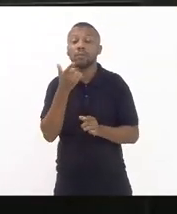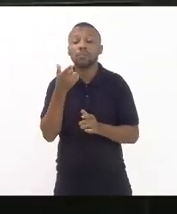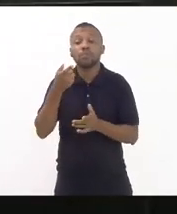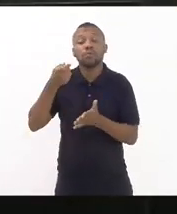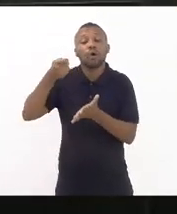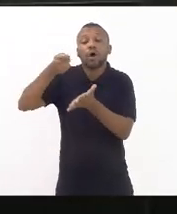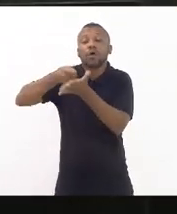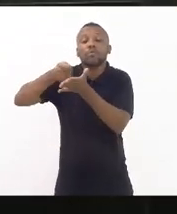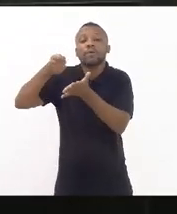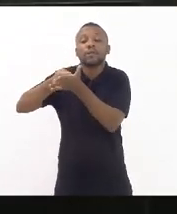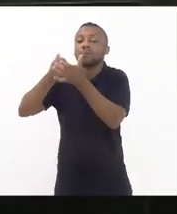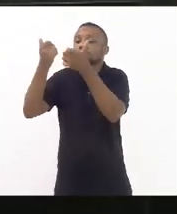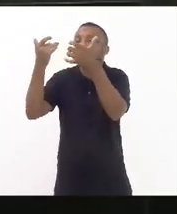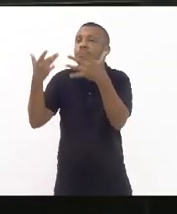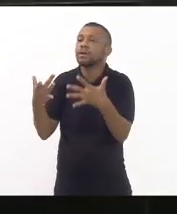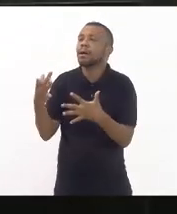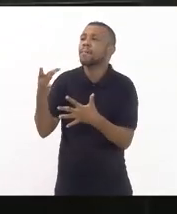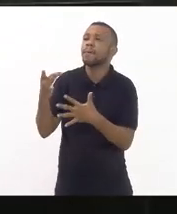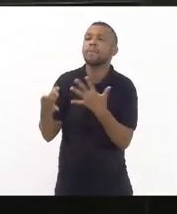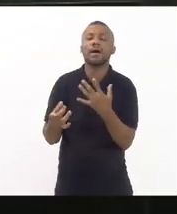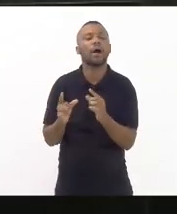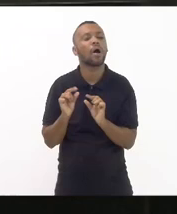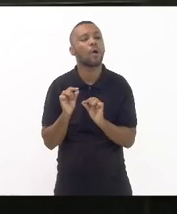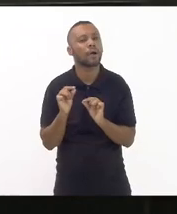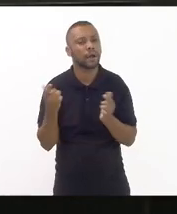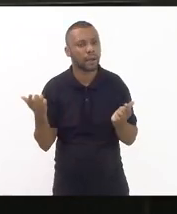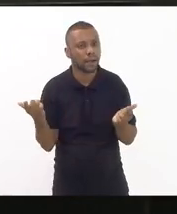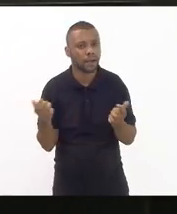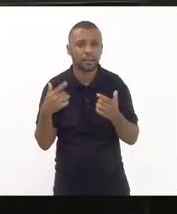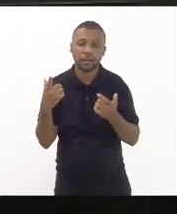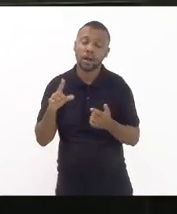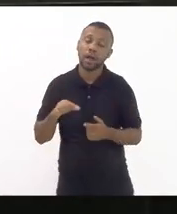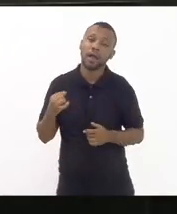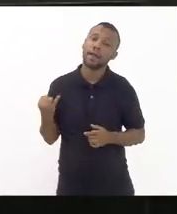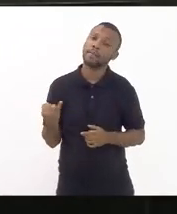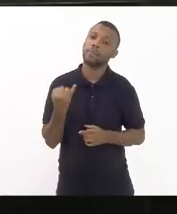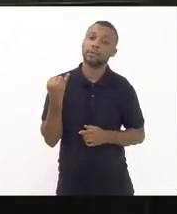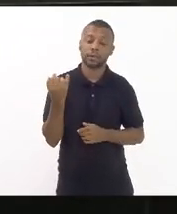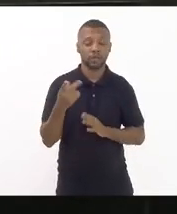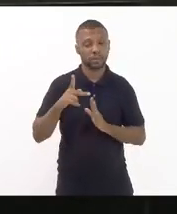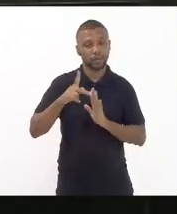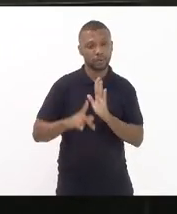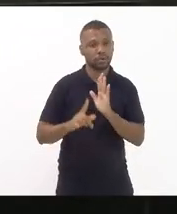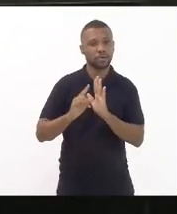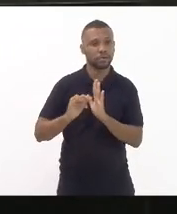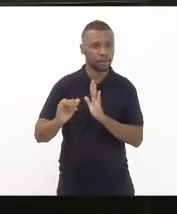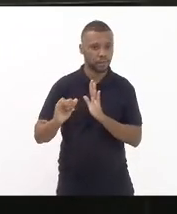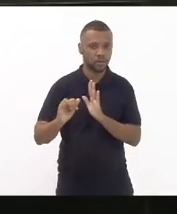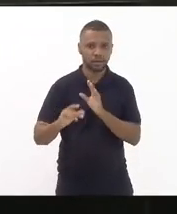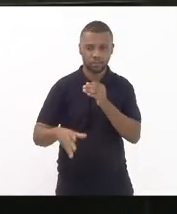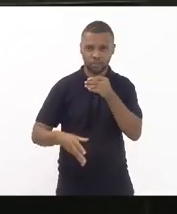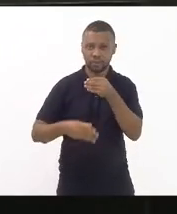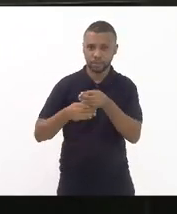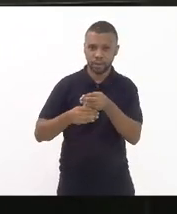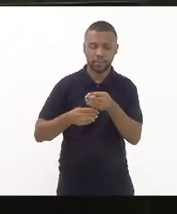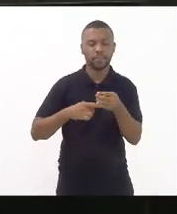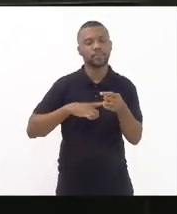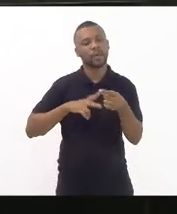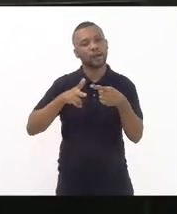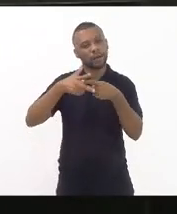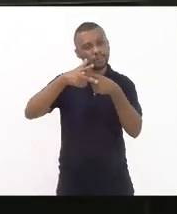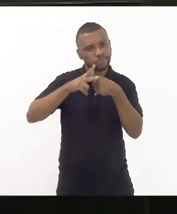deveres. Então, nesse sentido, senhor presidente, é fundamental que esse projeto seja regulamentado, mas